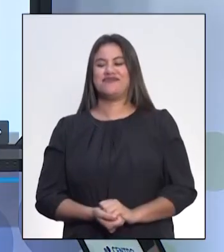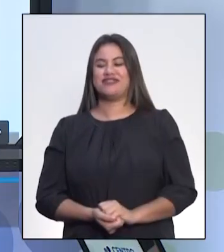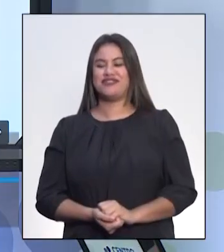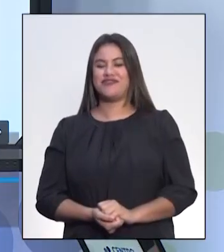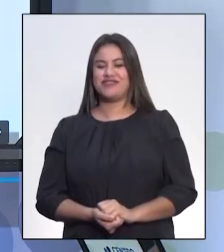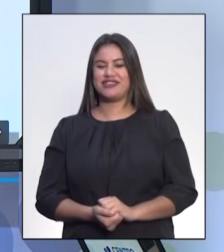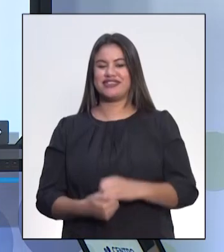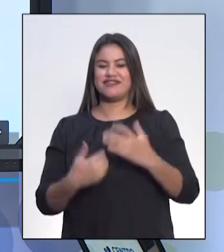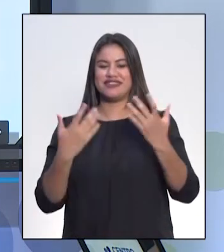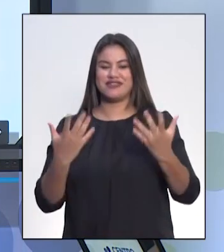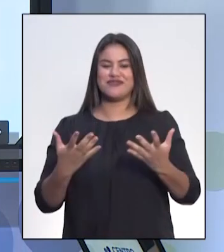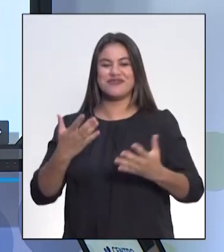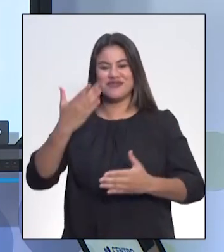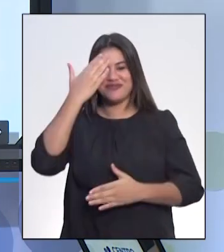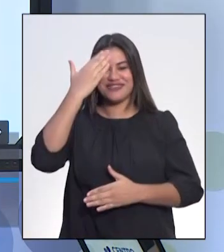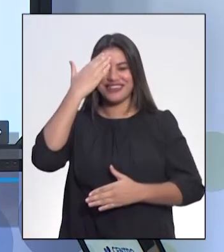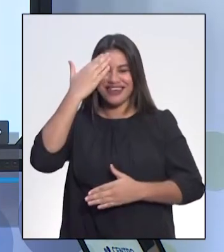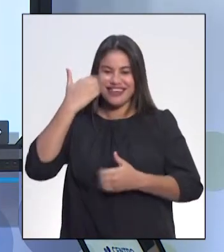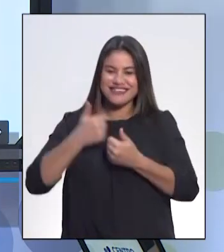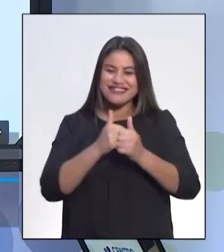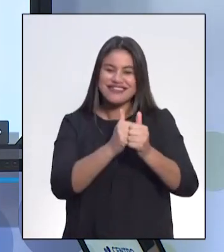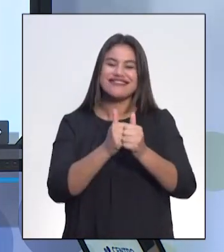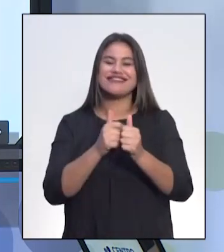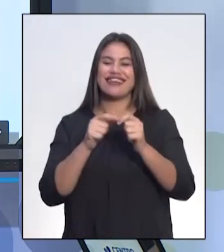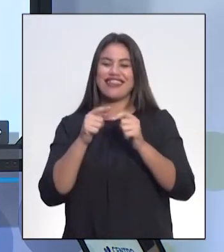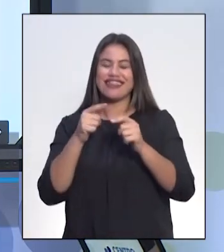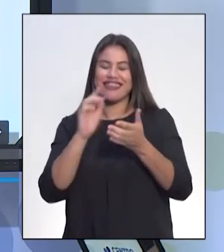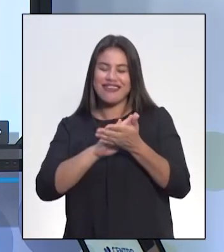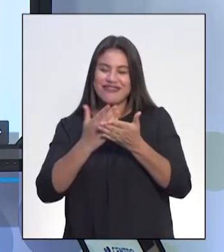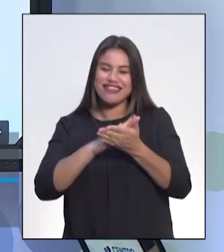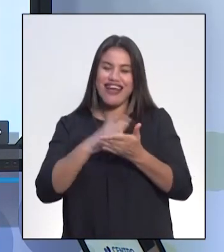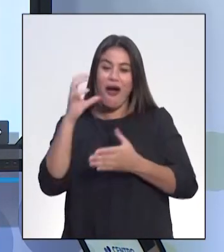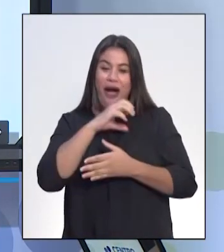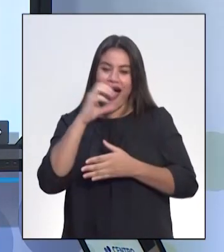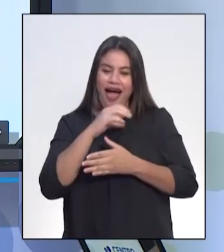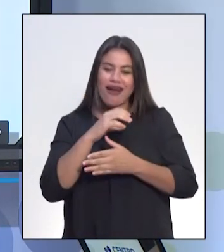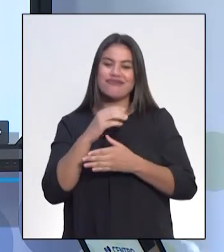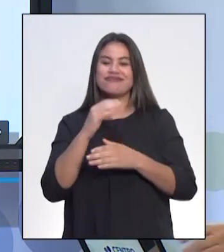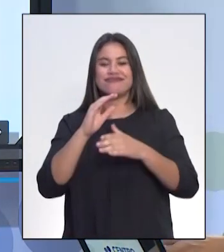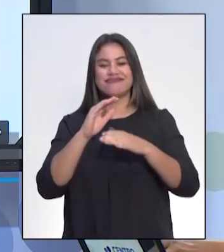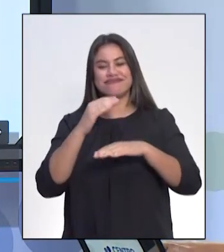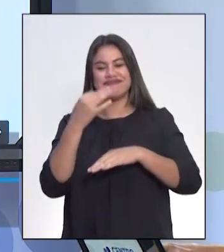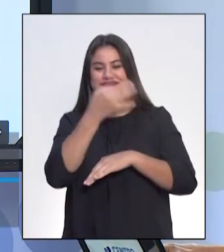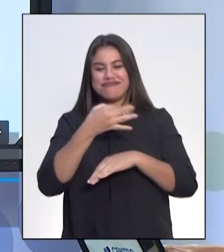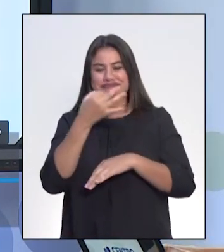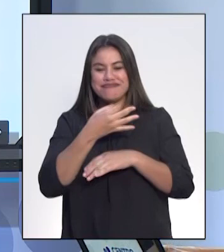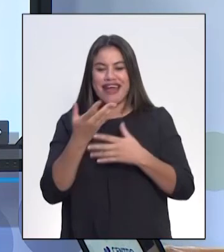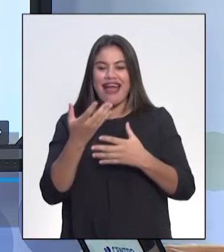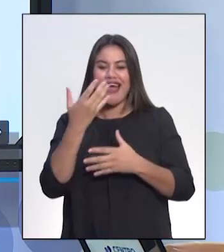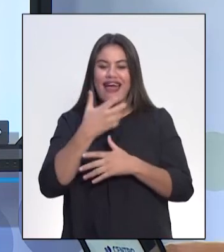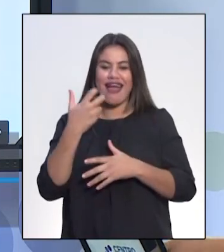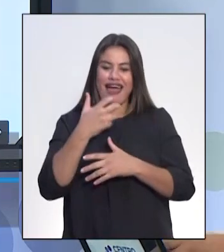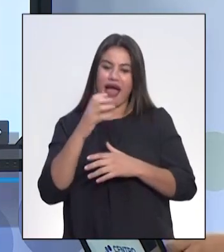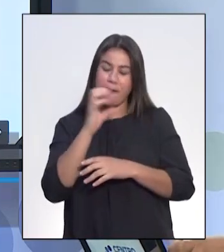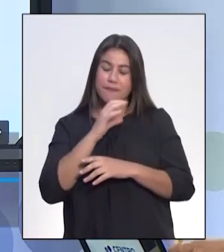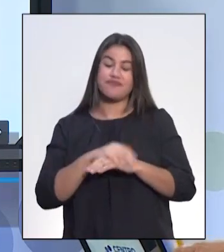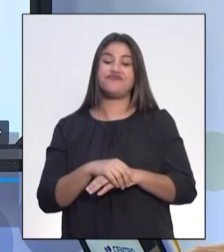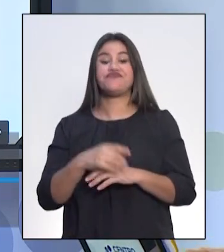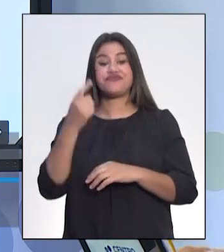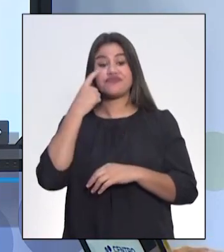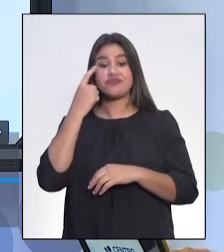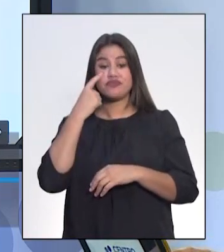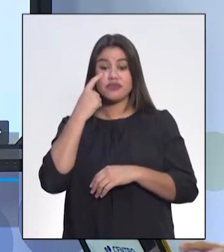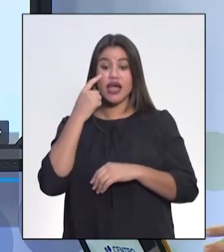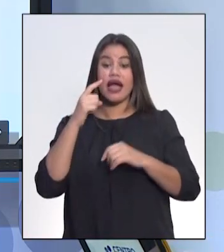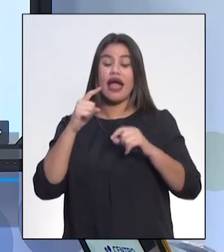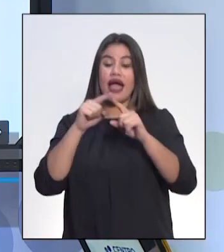com a paciência de me seguir, né? Eu sei que eu falo rápido. Então, vamos lá. Lembra que a gente quer a área? Como que é a área mesmo? A base vezes